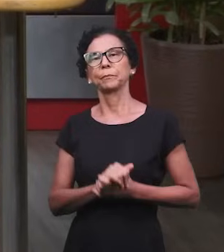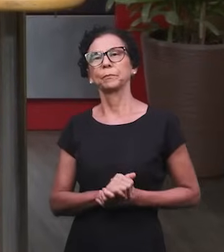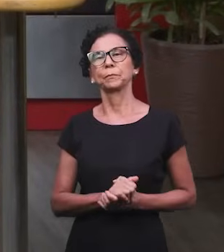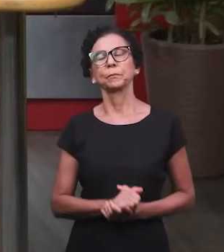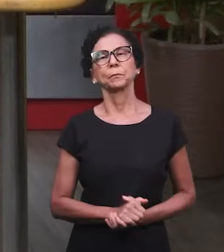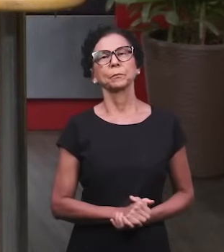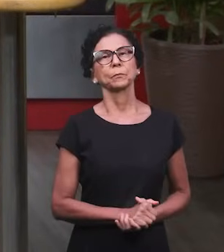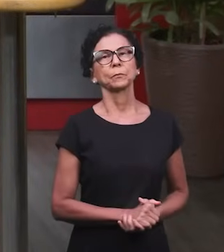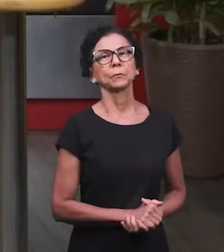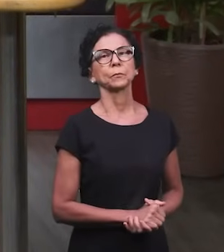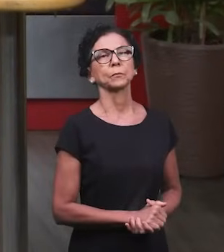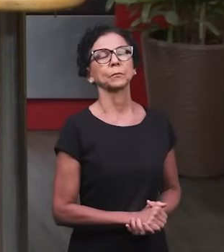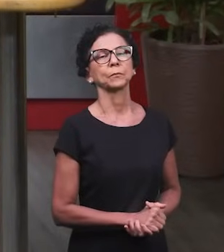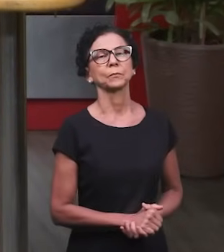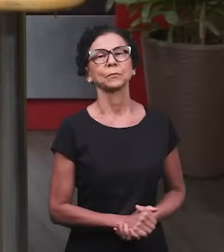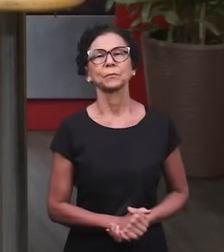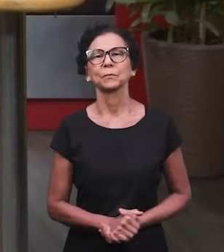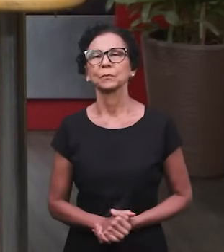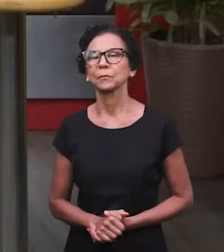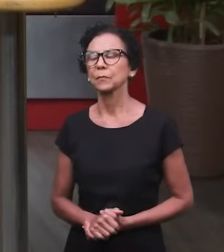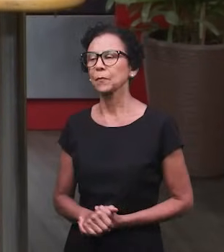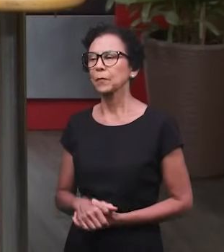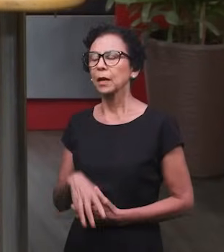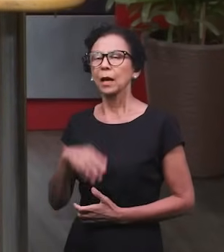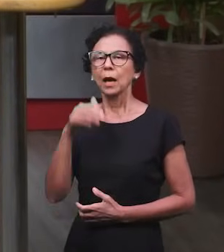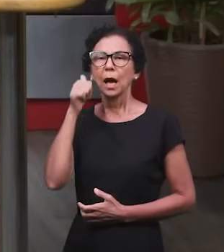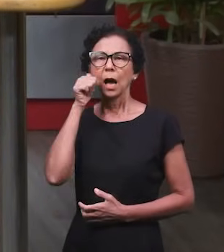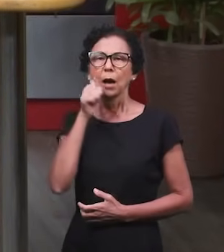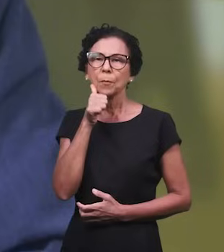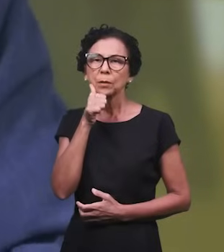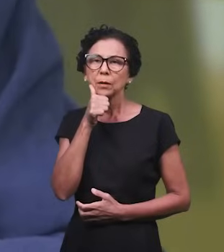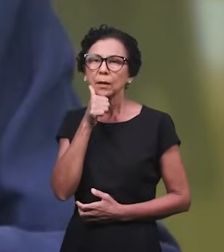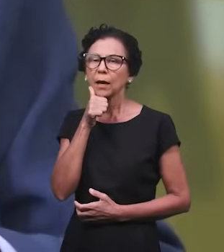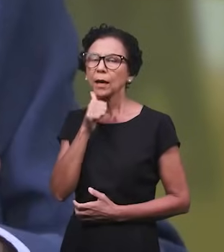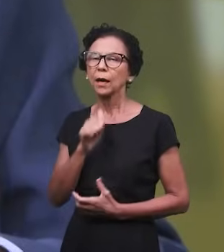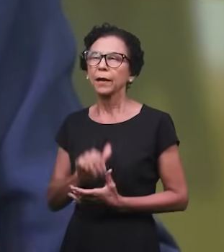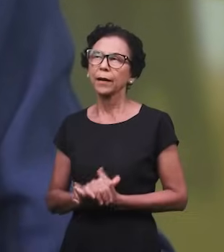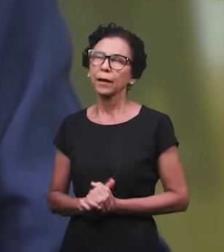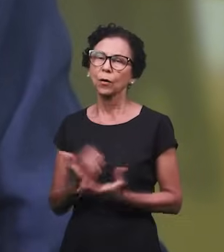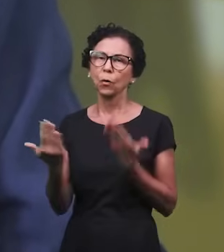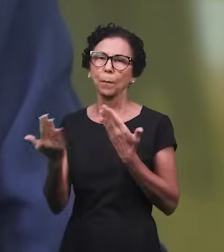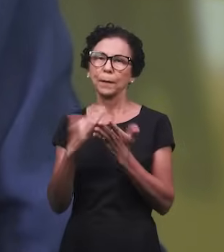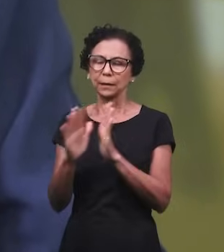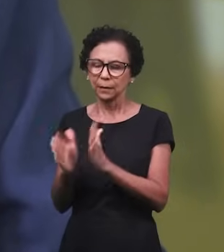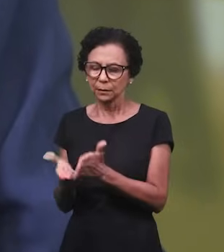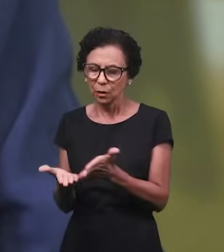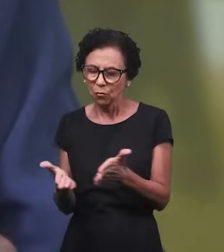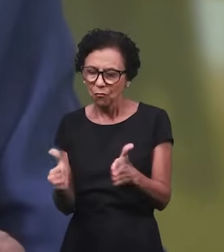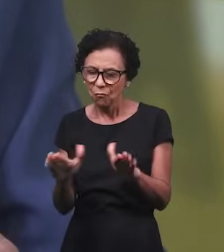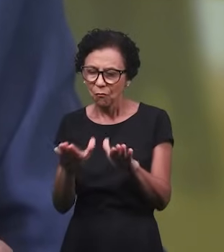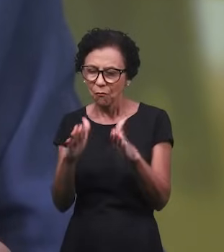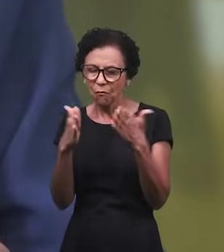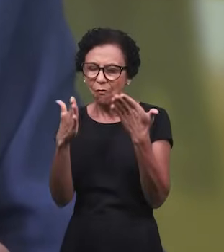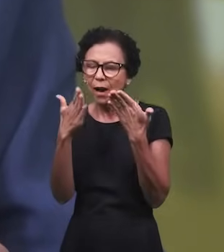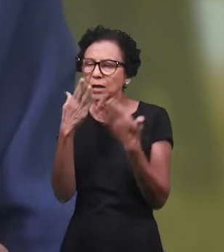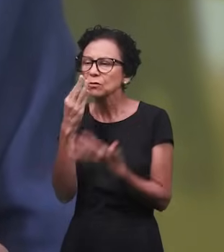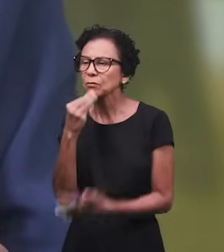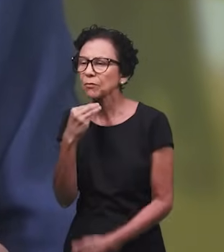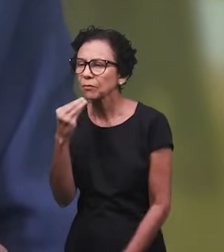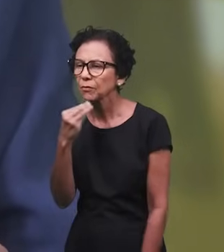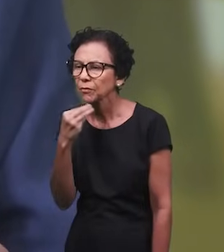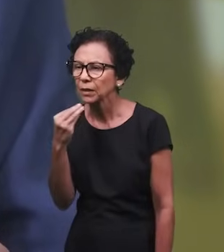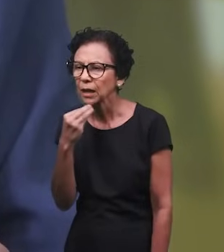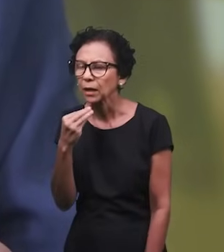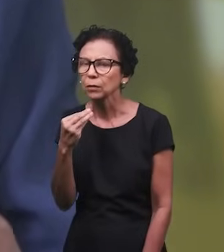di aqui voz dando on à mulher com o vaso mais fraco Ou seja a Bíblia não tá aqui inferiorizando a mulher de forma